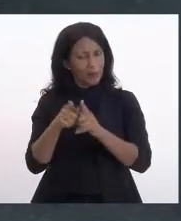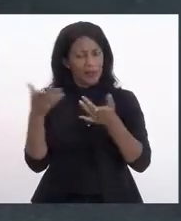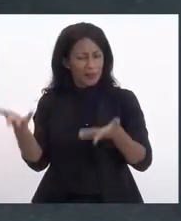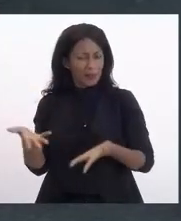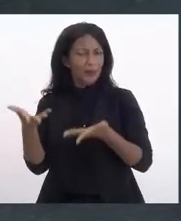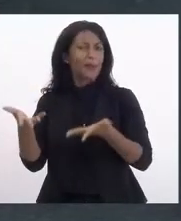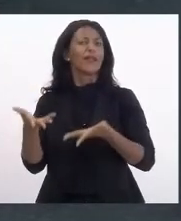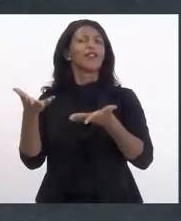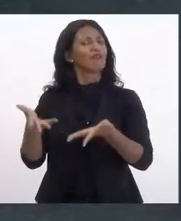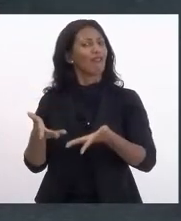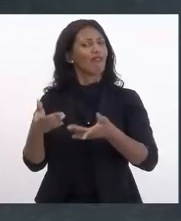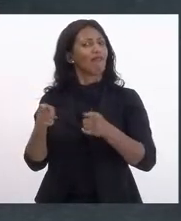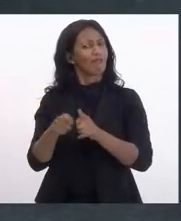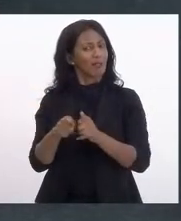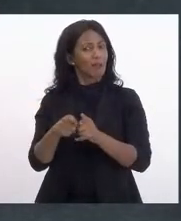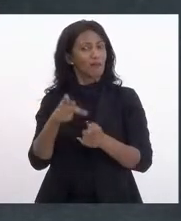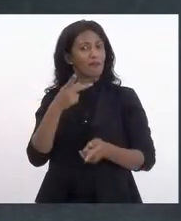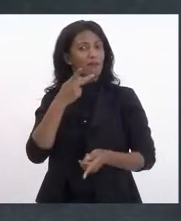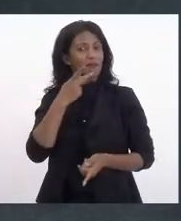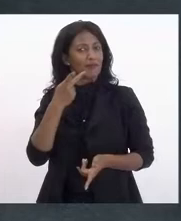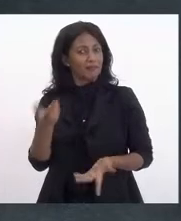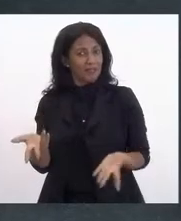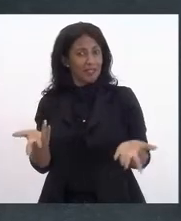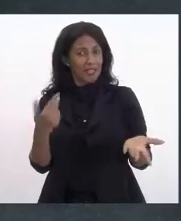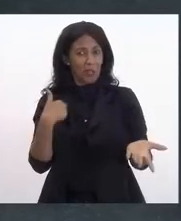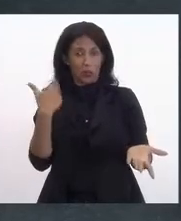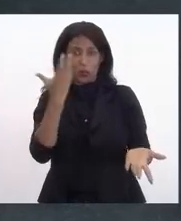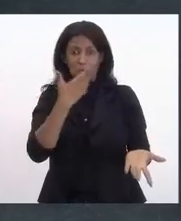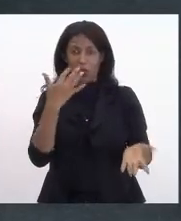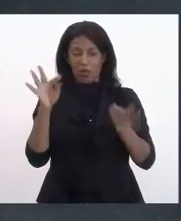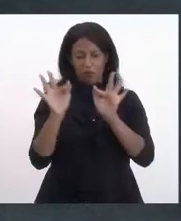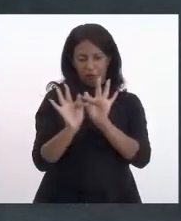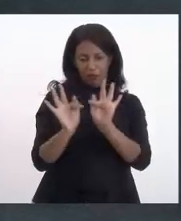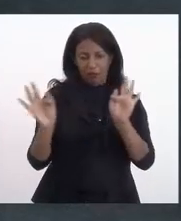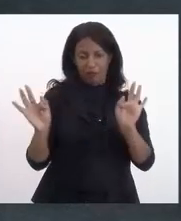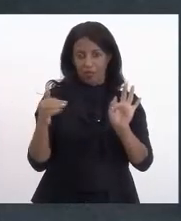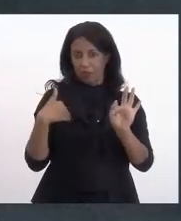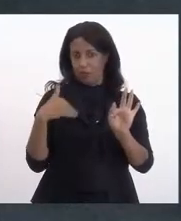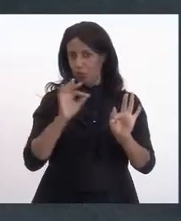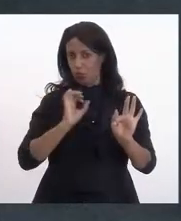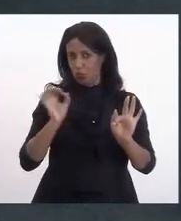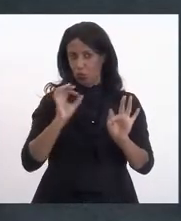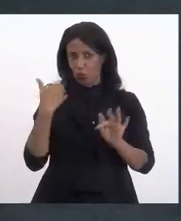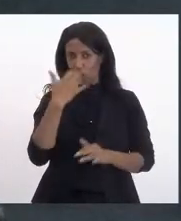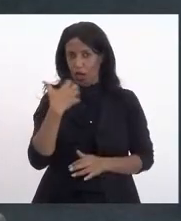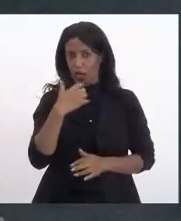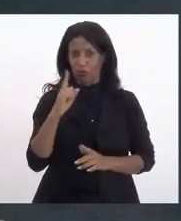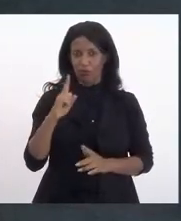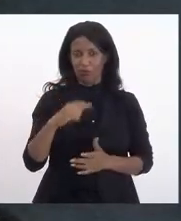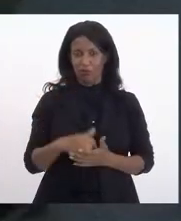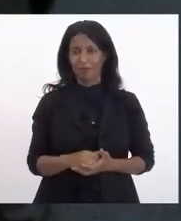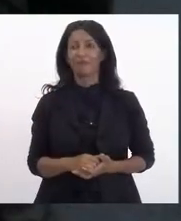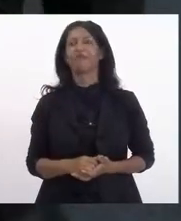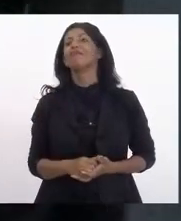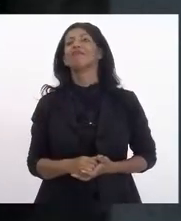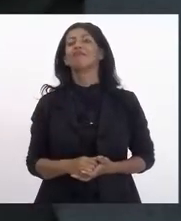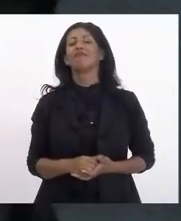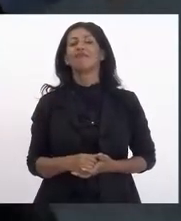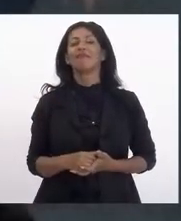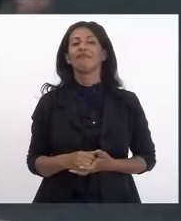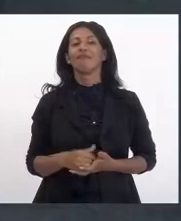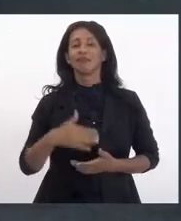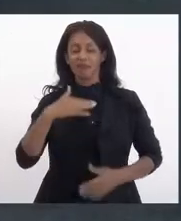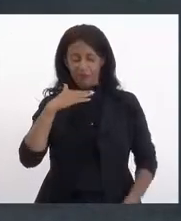essa homenagem. Diz a estrofe, que eu não canto, né? Nem ouso fazer isso. Erga